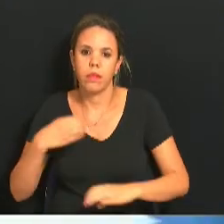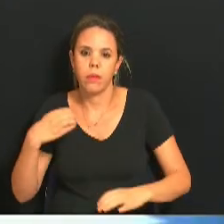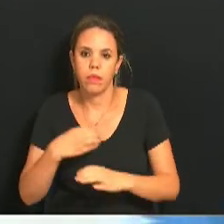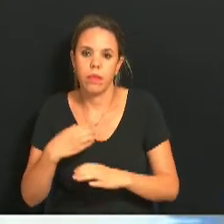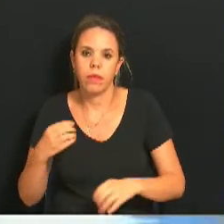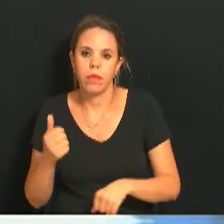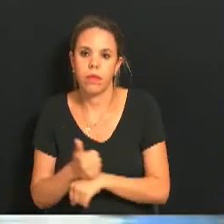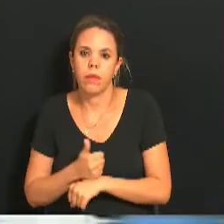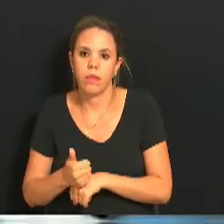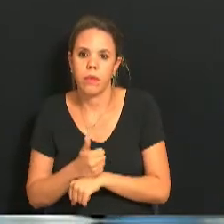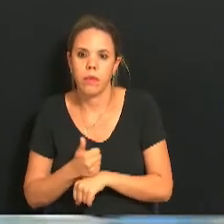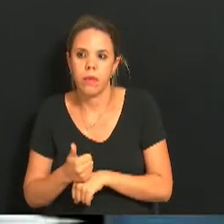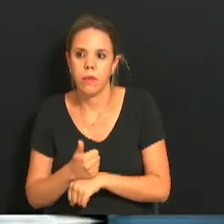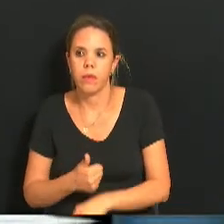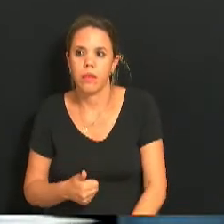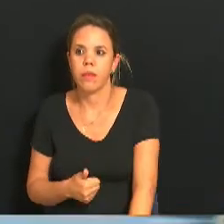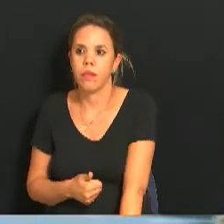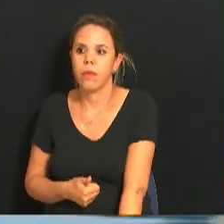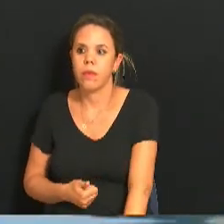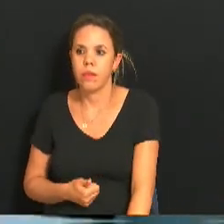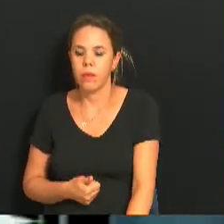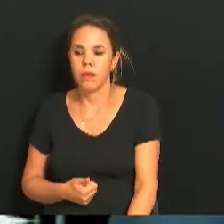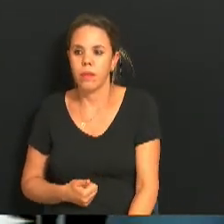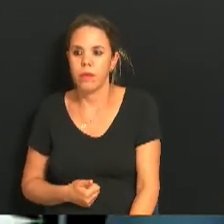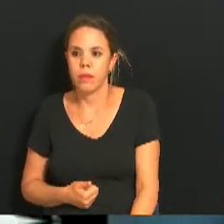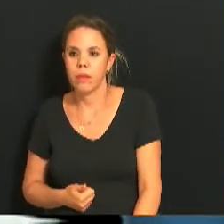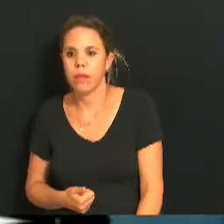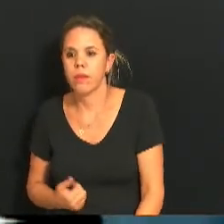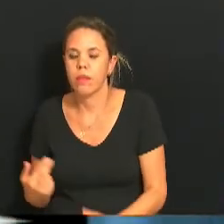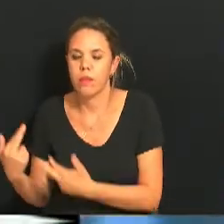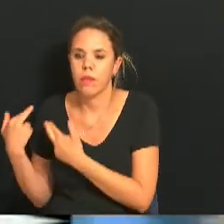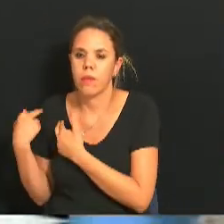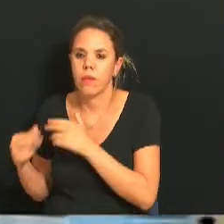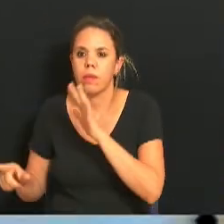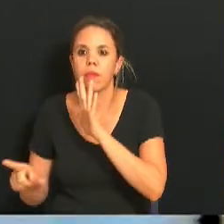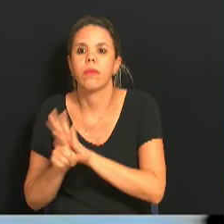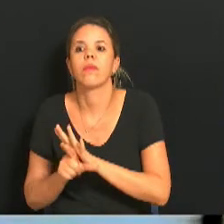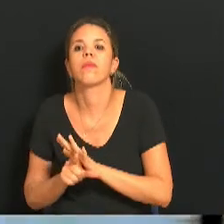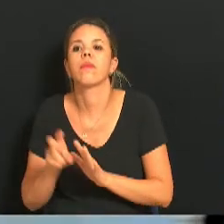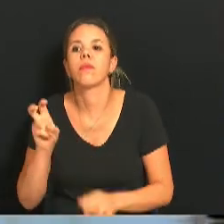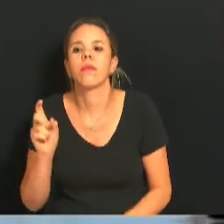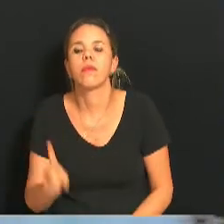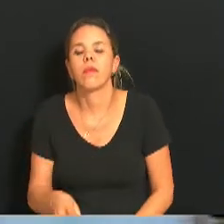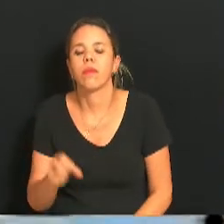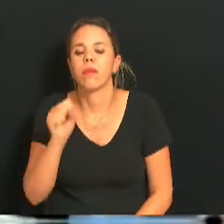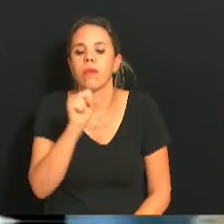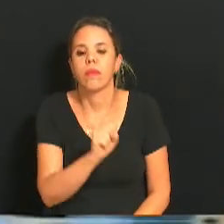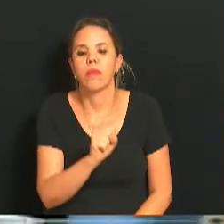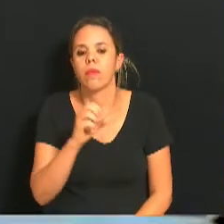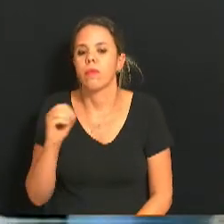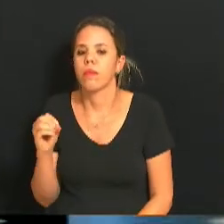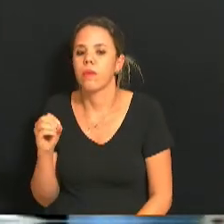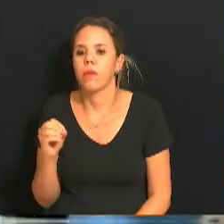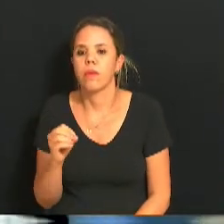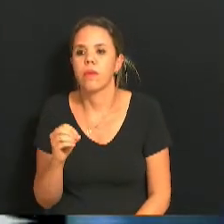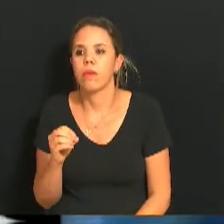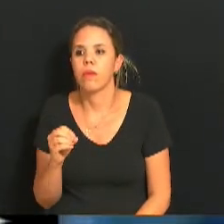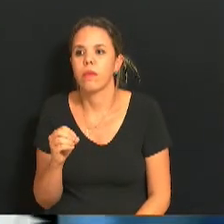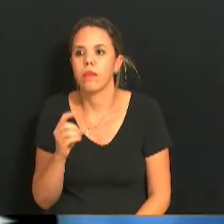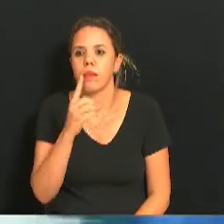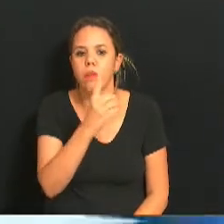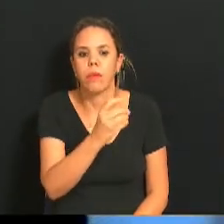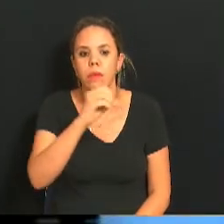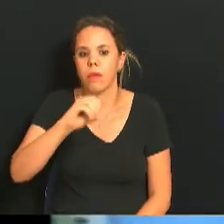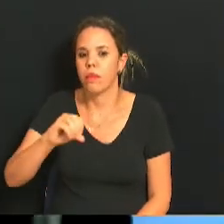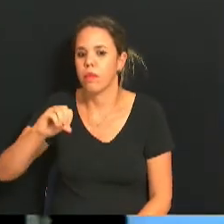representando a entidade lá atribuída na lei 5.880 de mil de